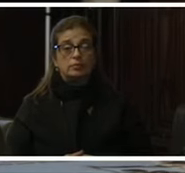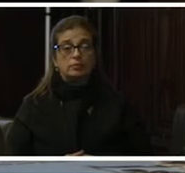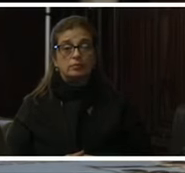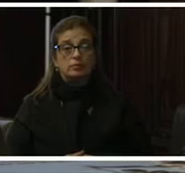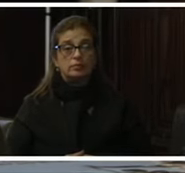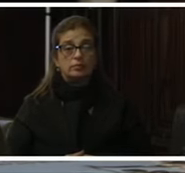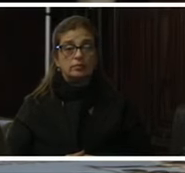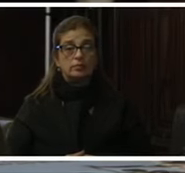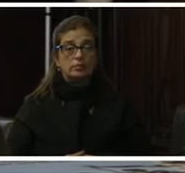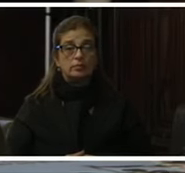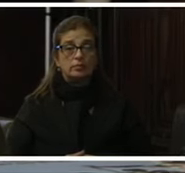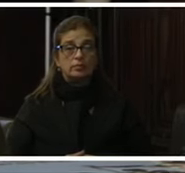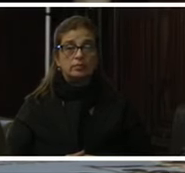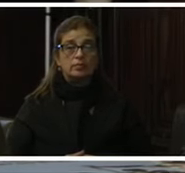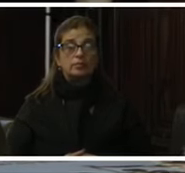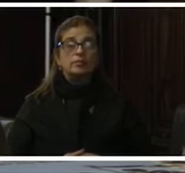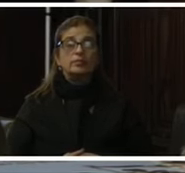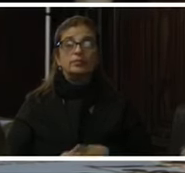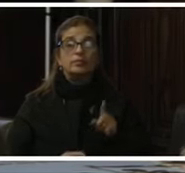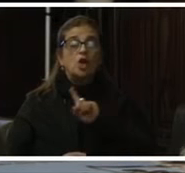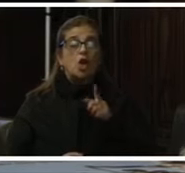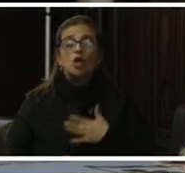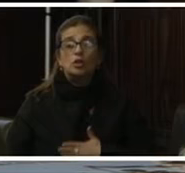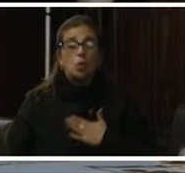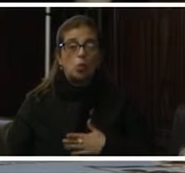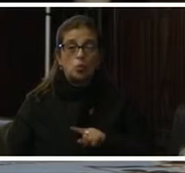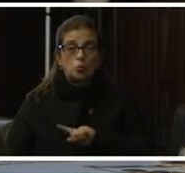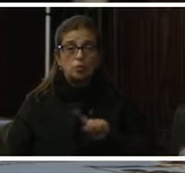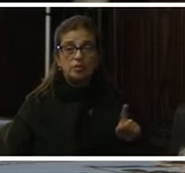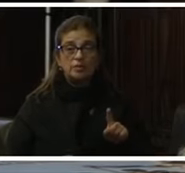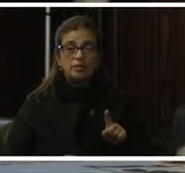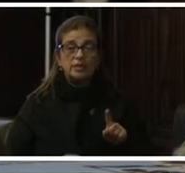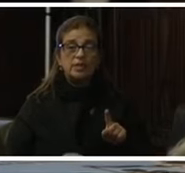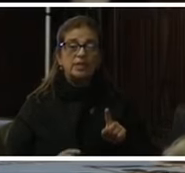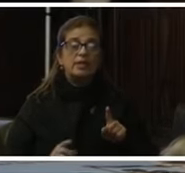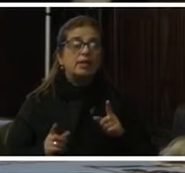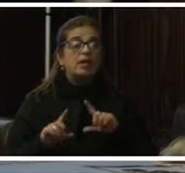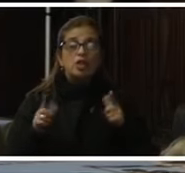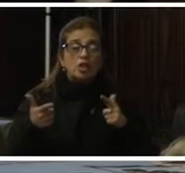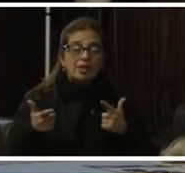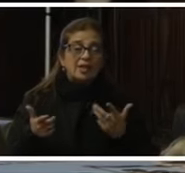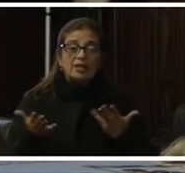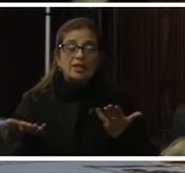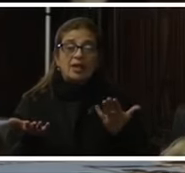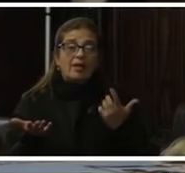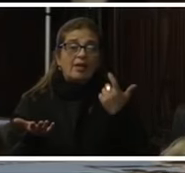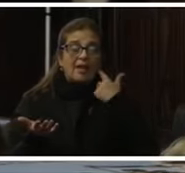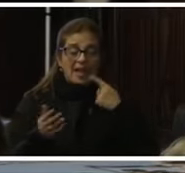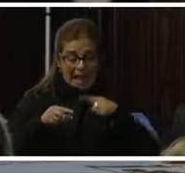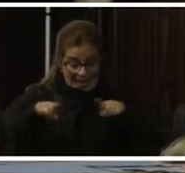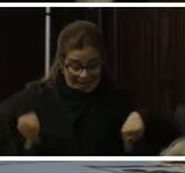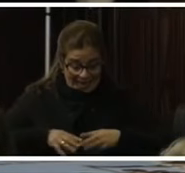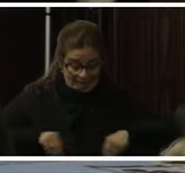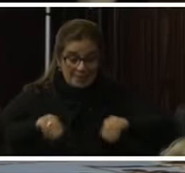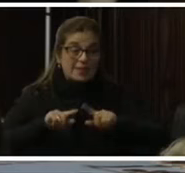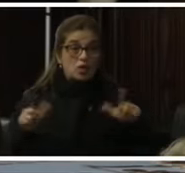funai tem recursos e nega não ter pra não haver demarcação do nosso